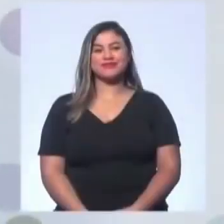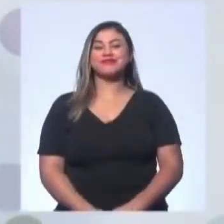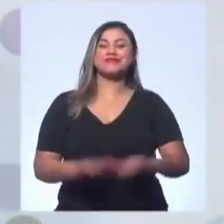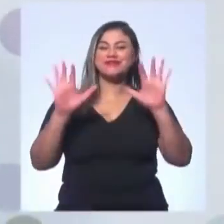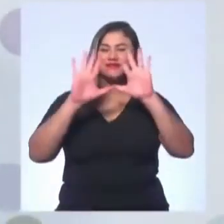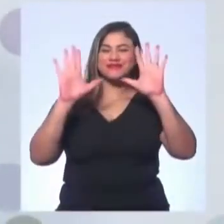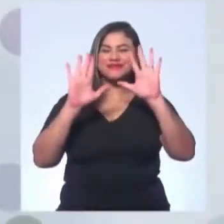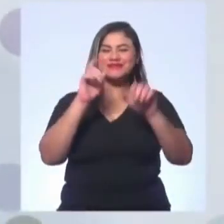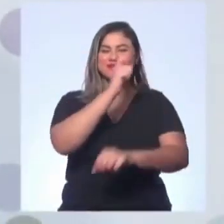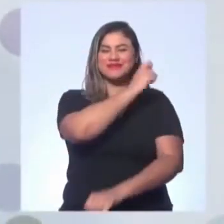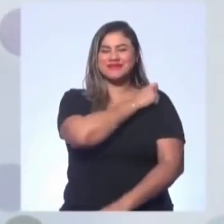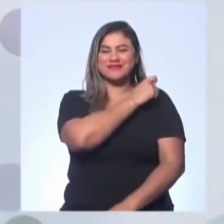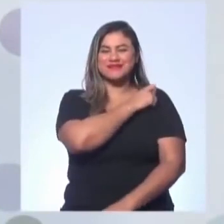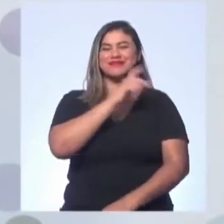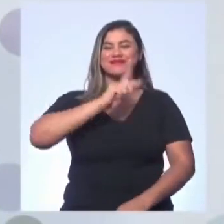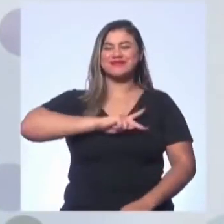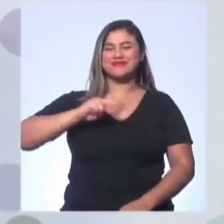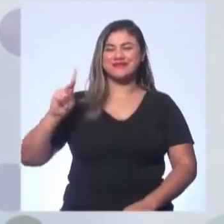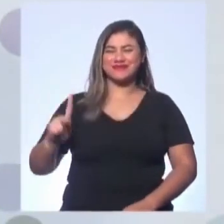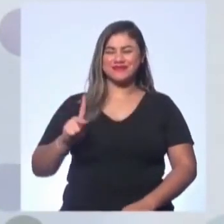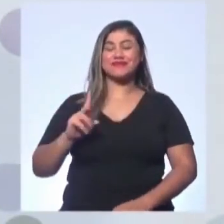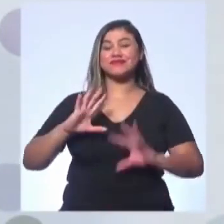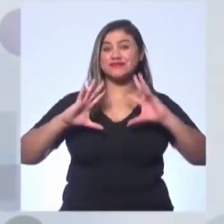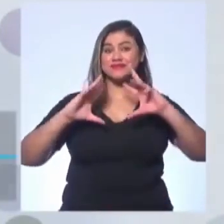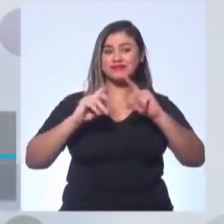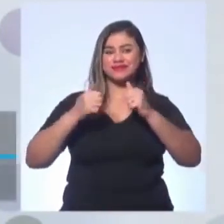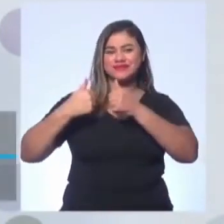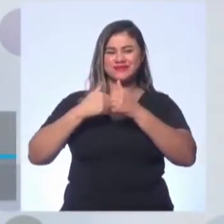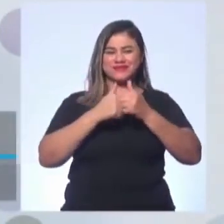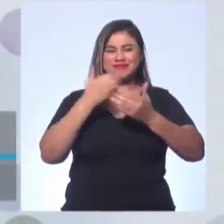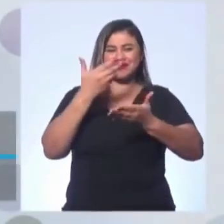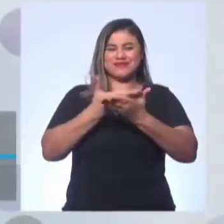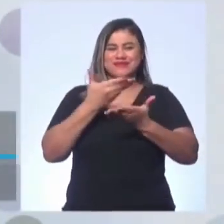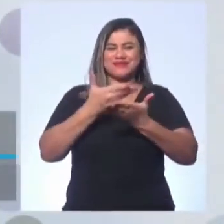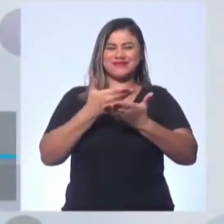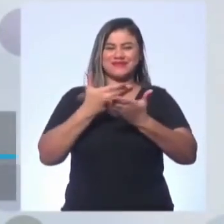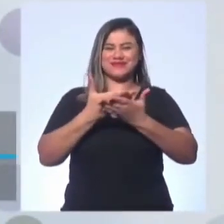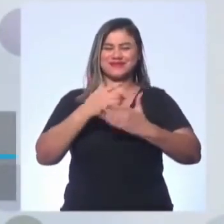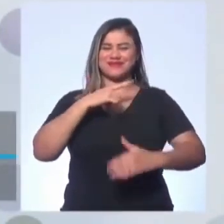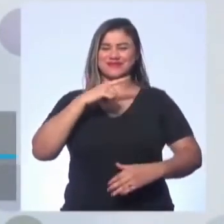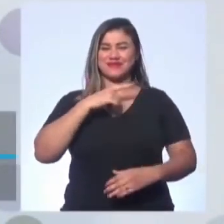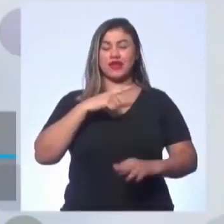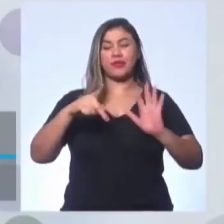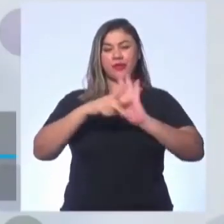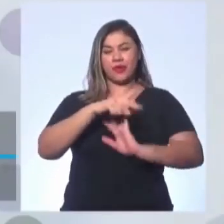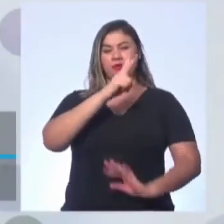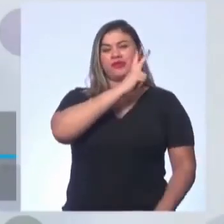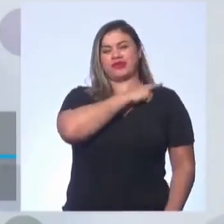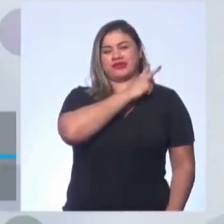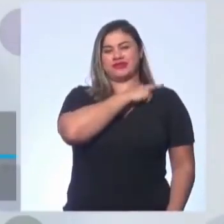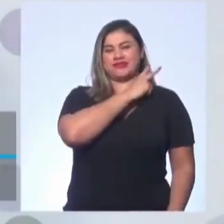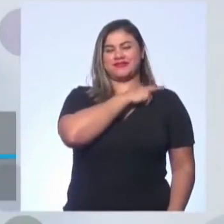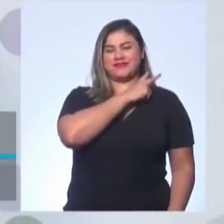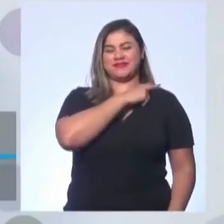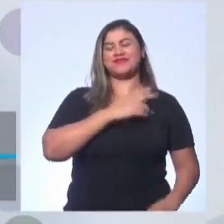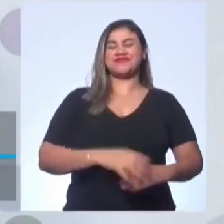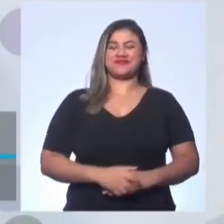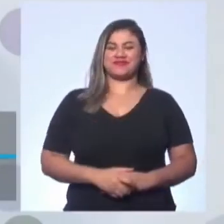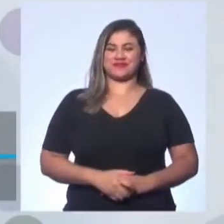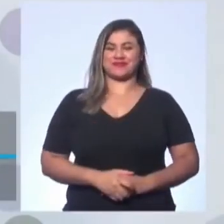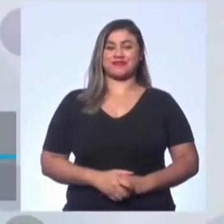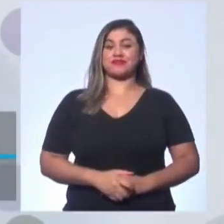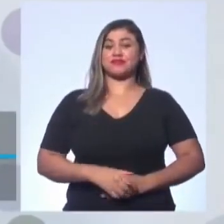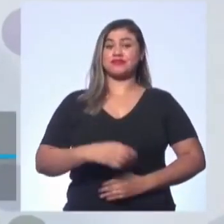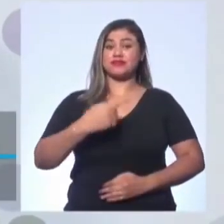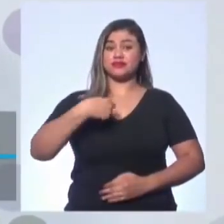Olá, alunos, professores e a todos que irão acompanhar a mais essa aula para a segunda série do ensino médio. Lembrando aí que eu